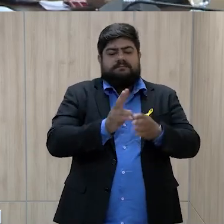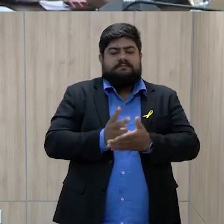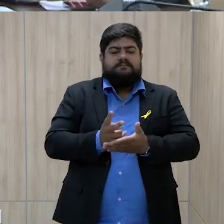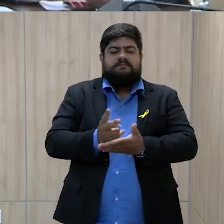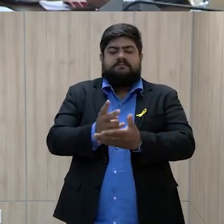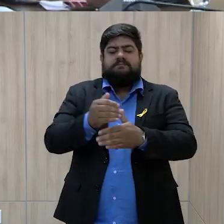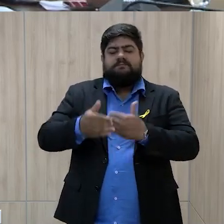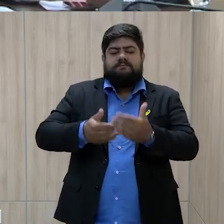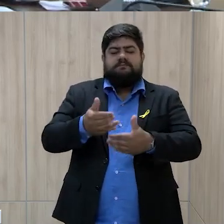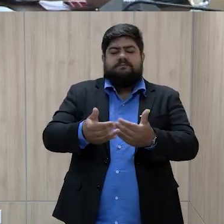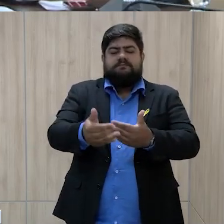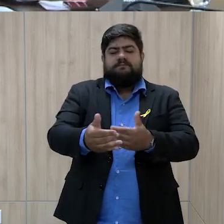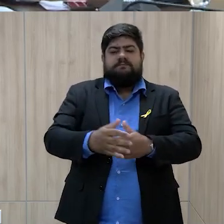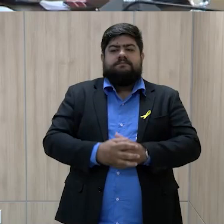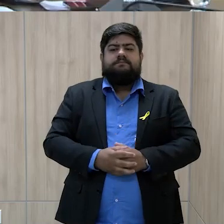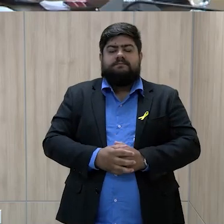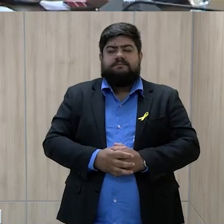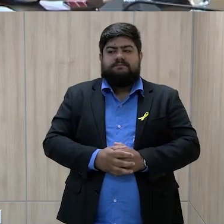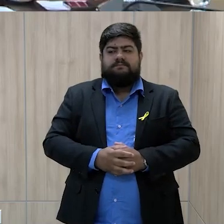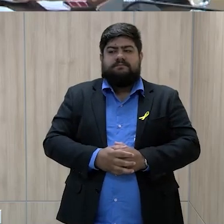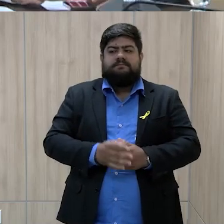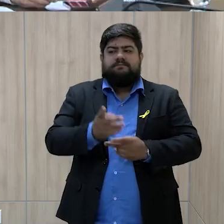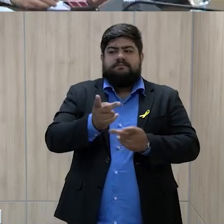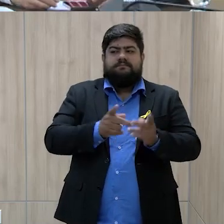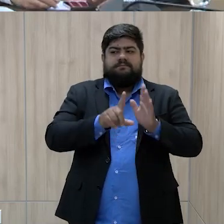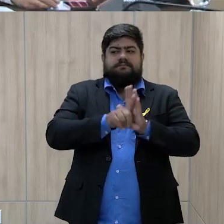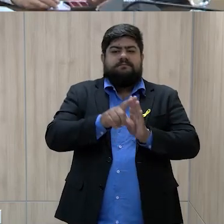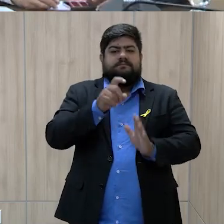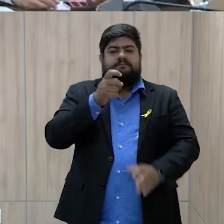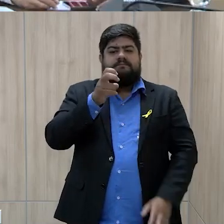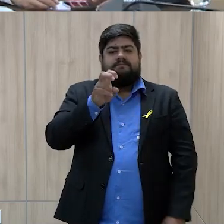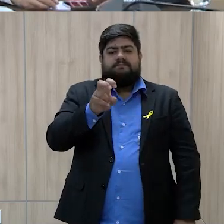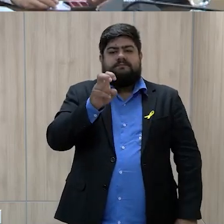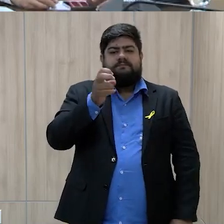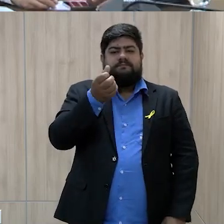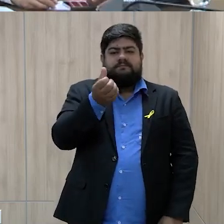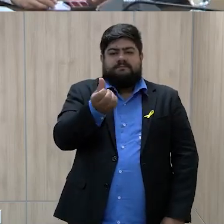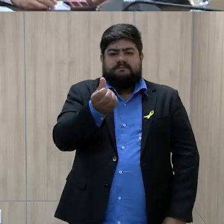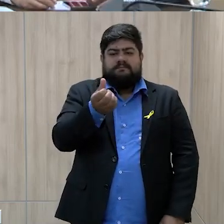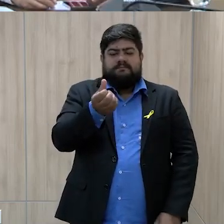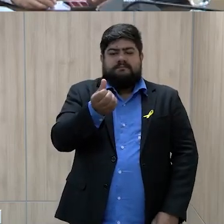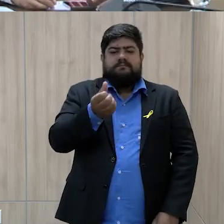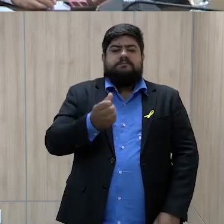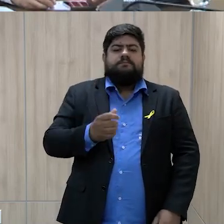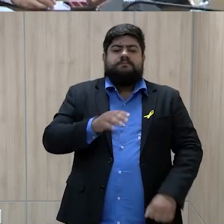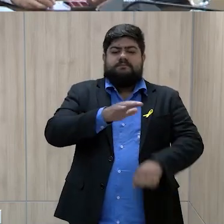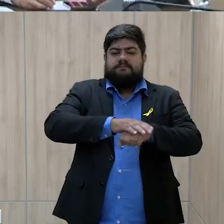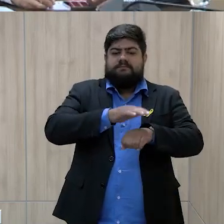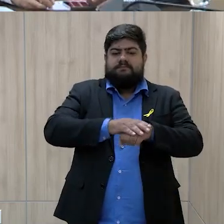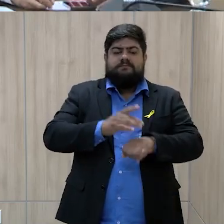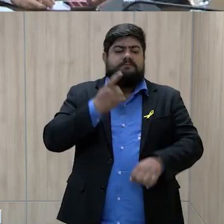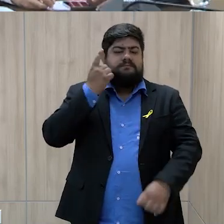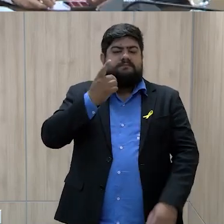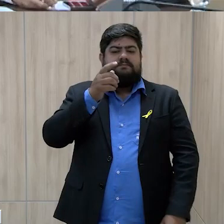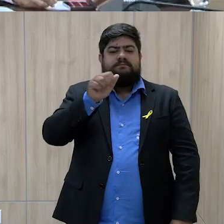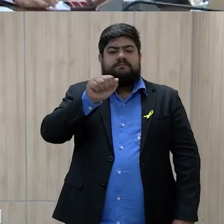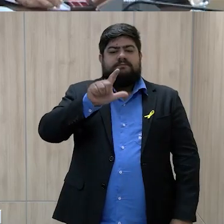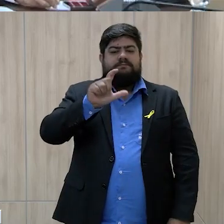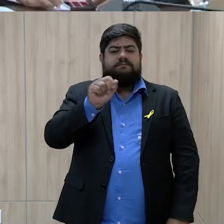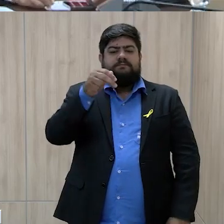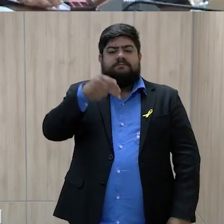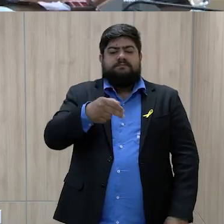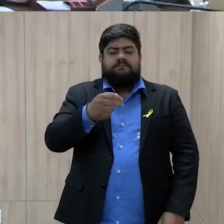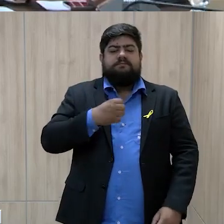aprovado por unanimidade segue a tramitação projeto de lei número 56 de autoria Deputado